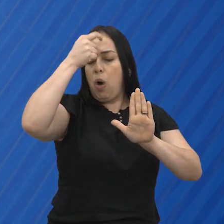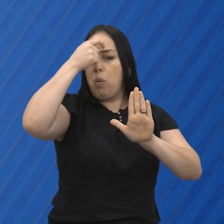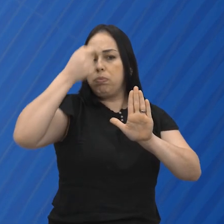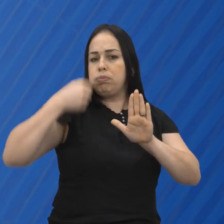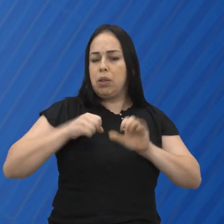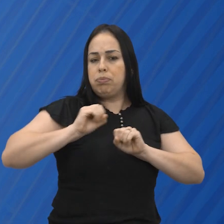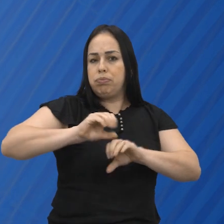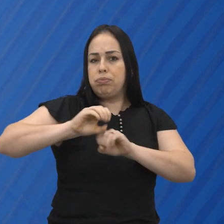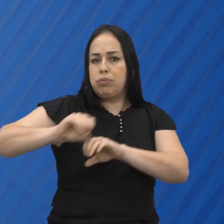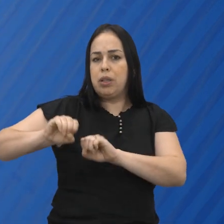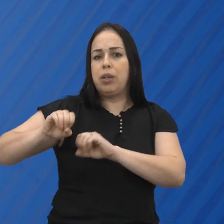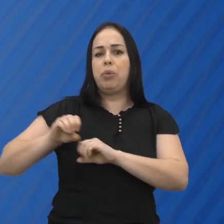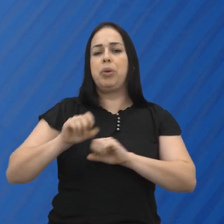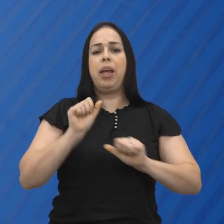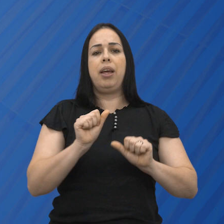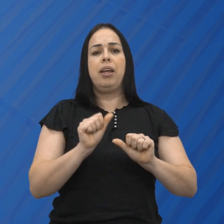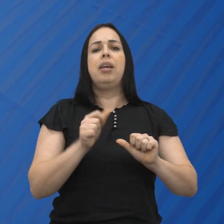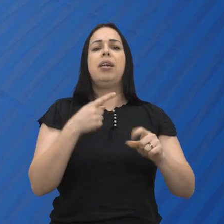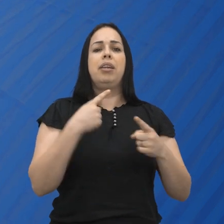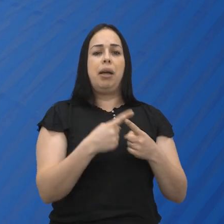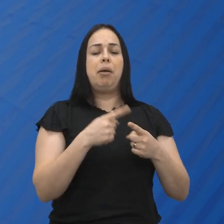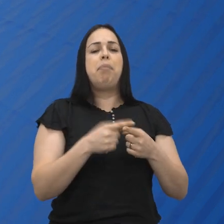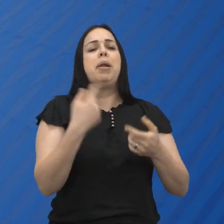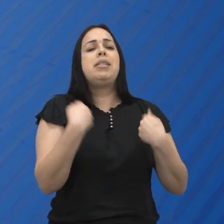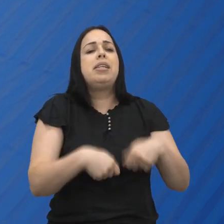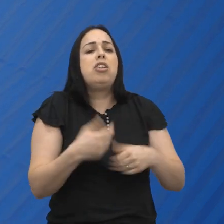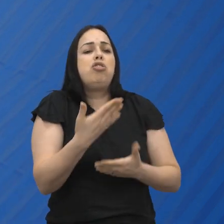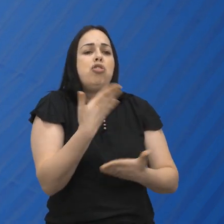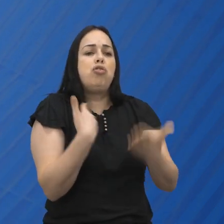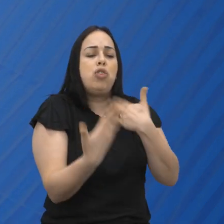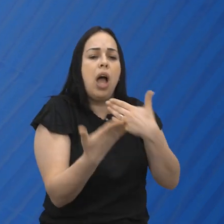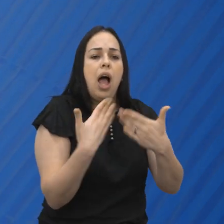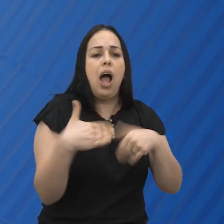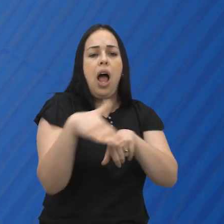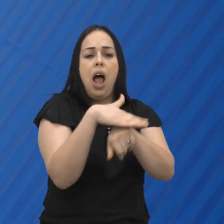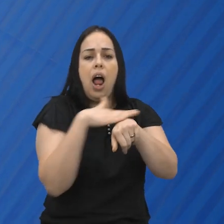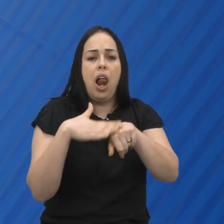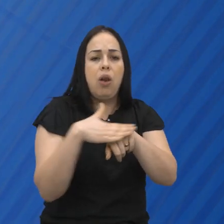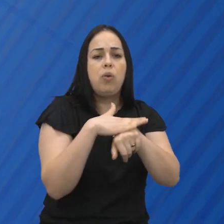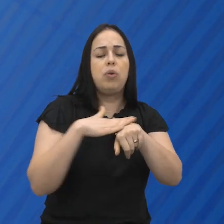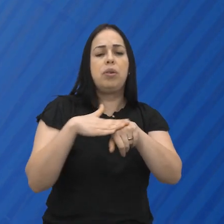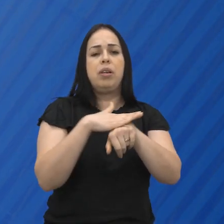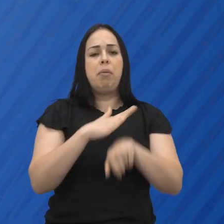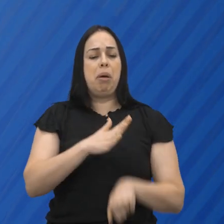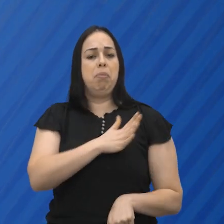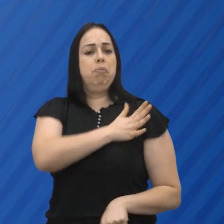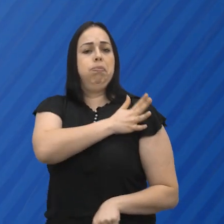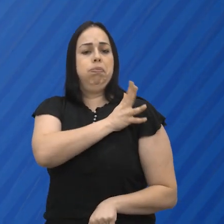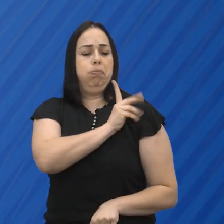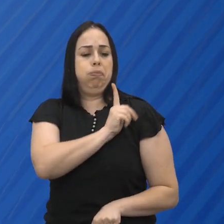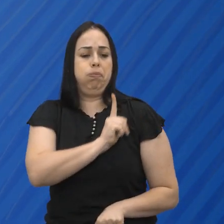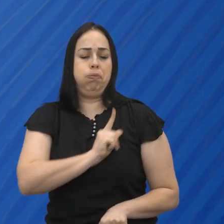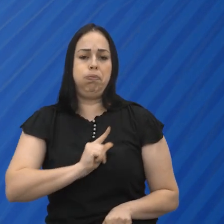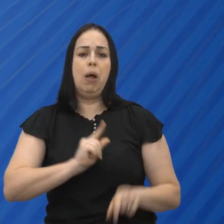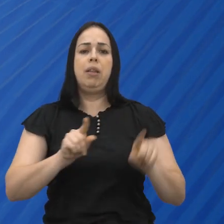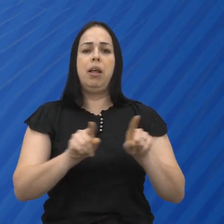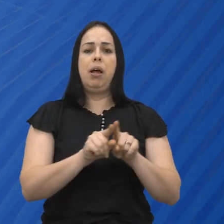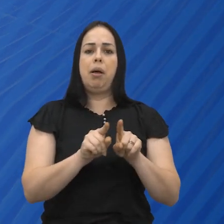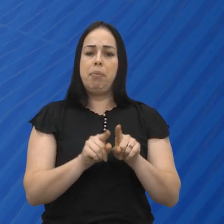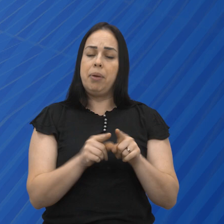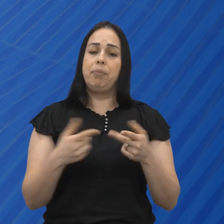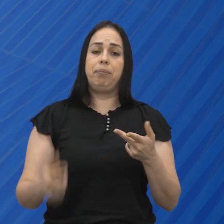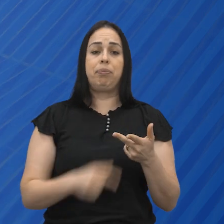educativa pretende desmistificar o processo do luto a partir do Diálogo uma forma de reduzir preconceitos e